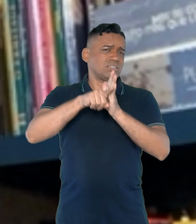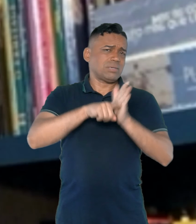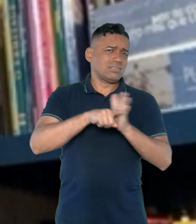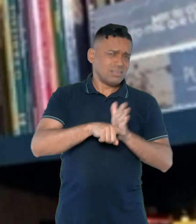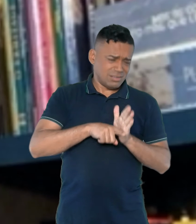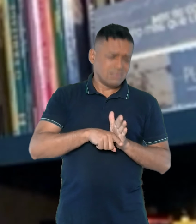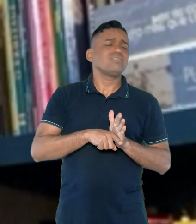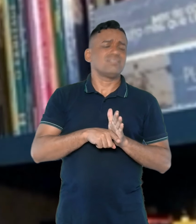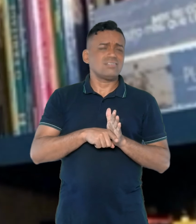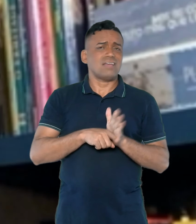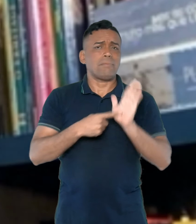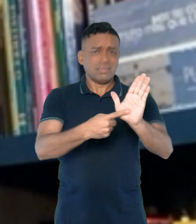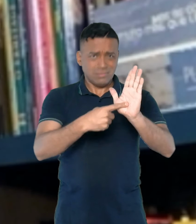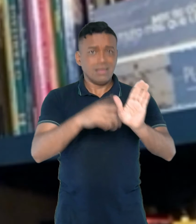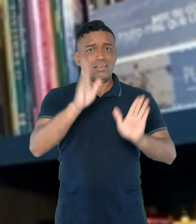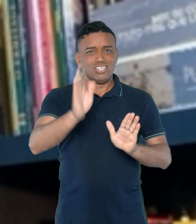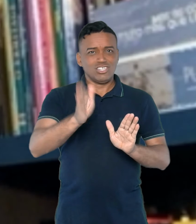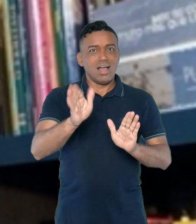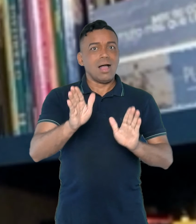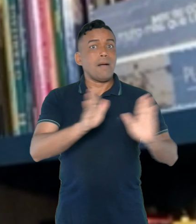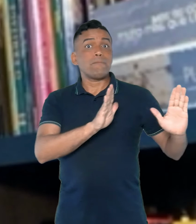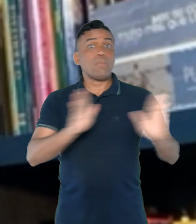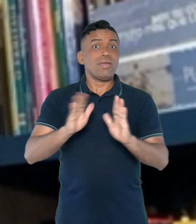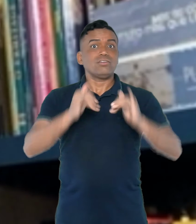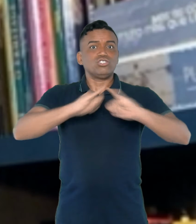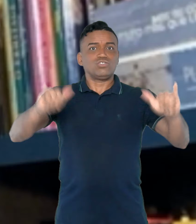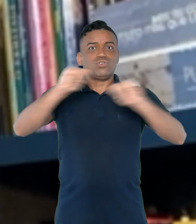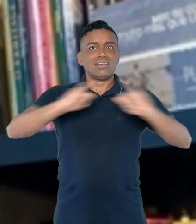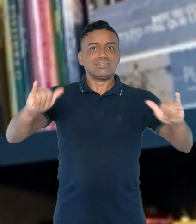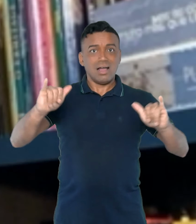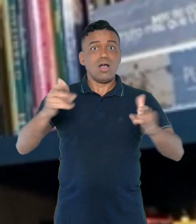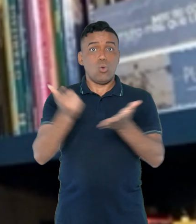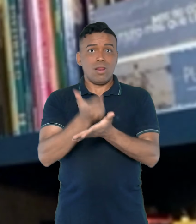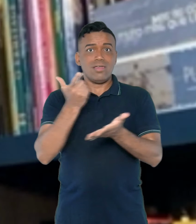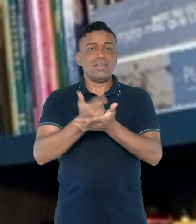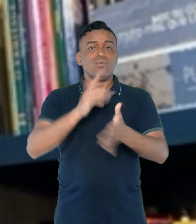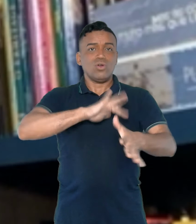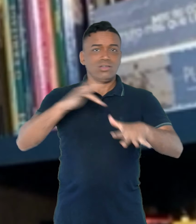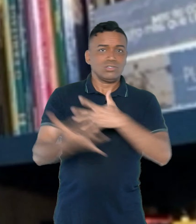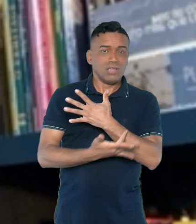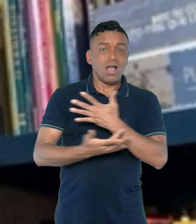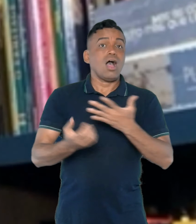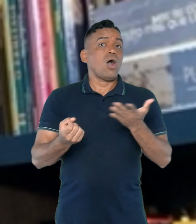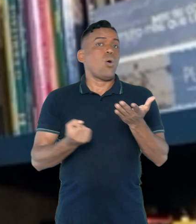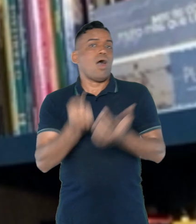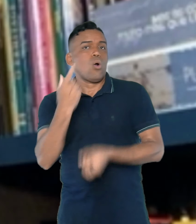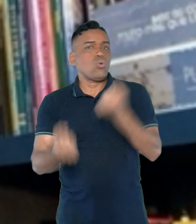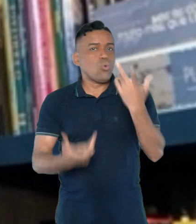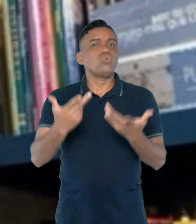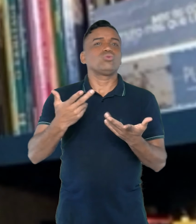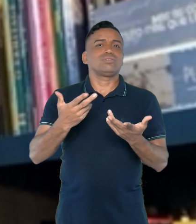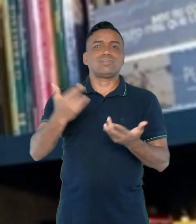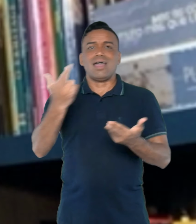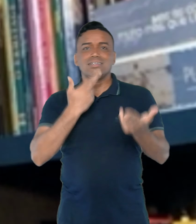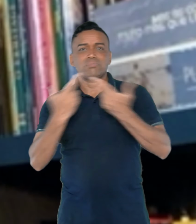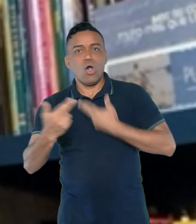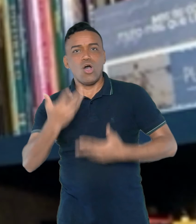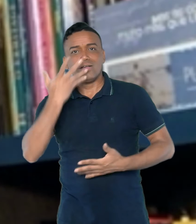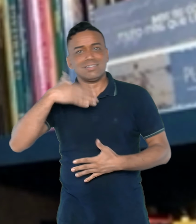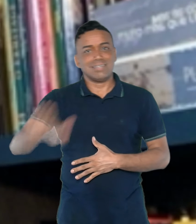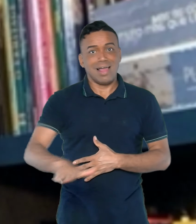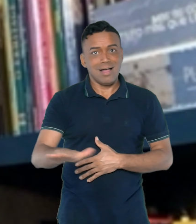guardei isso também, até apresentei no momento de divulgação do livro para minha rede social, alguns desses áudios com as crianças respondendo. Né? E ele